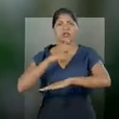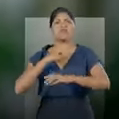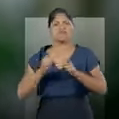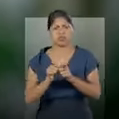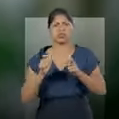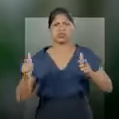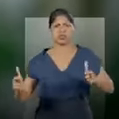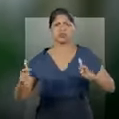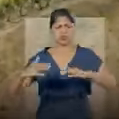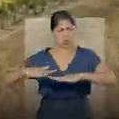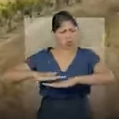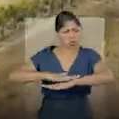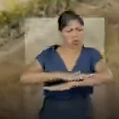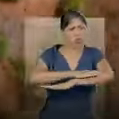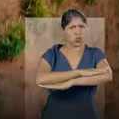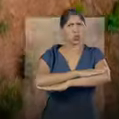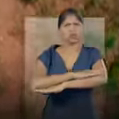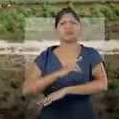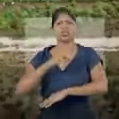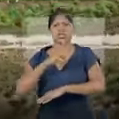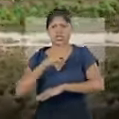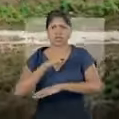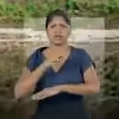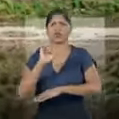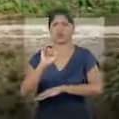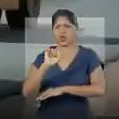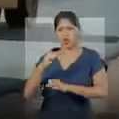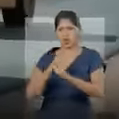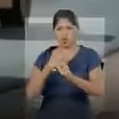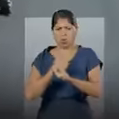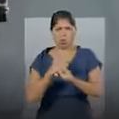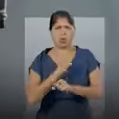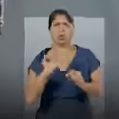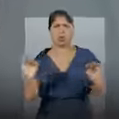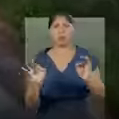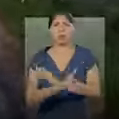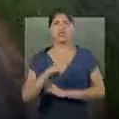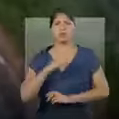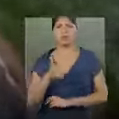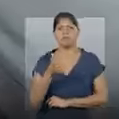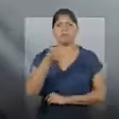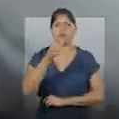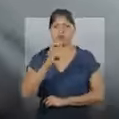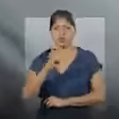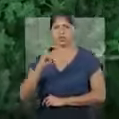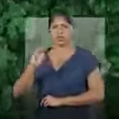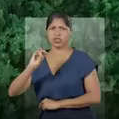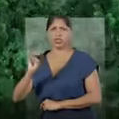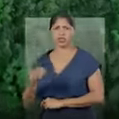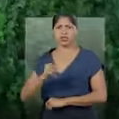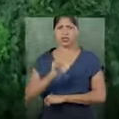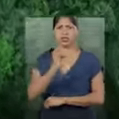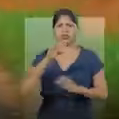de asfaltamento de rodovias. Entre obras entregues e obras em execução, são mais de 1.500 quilômetros de